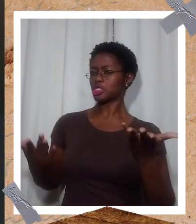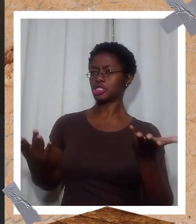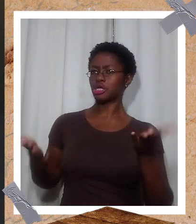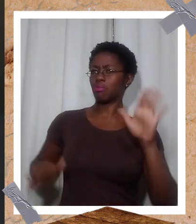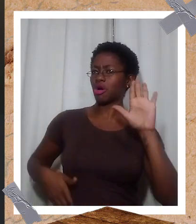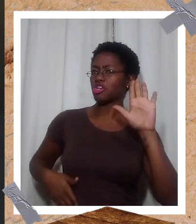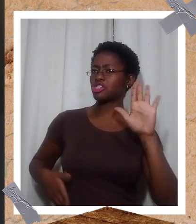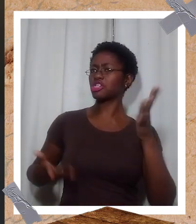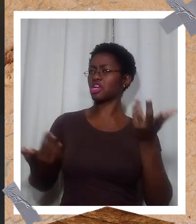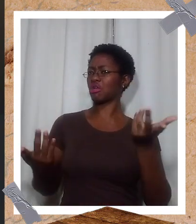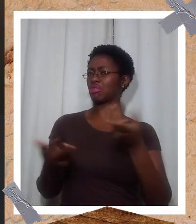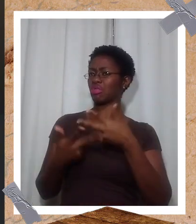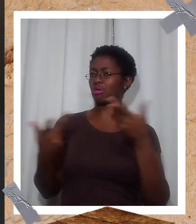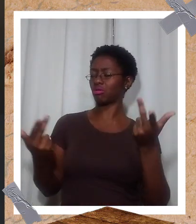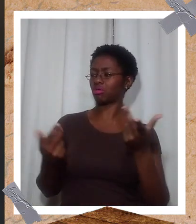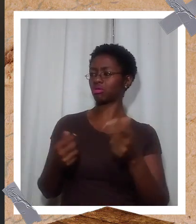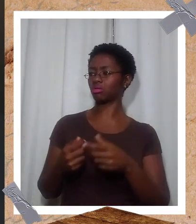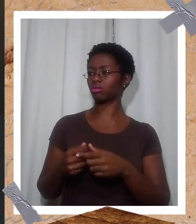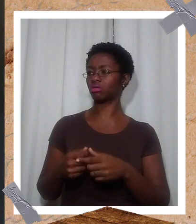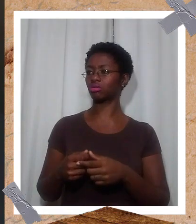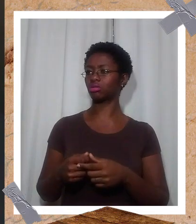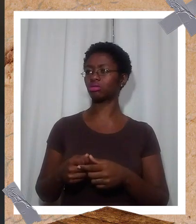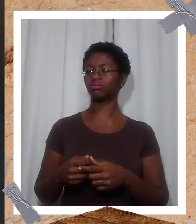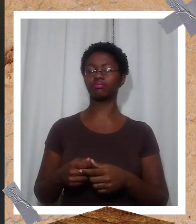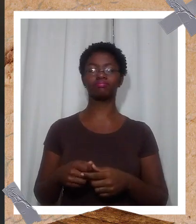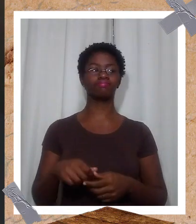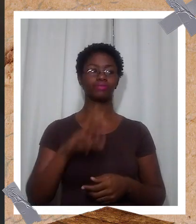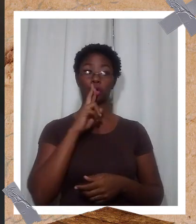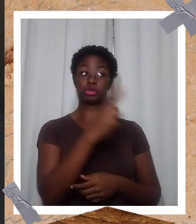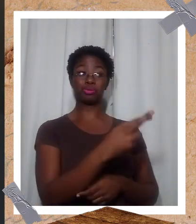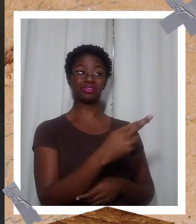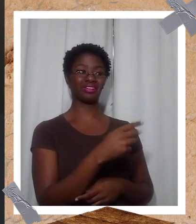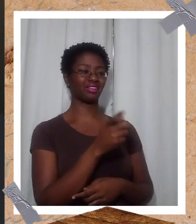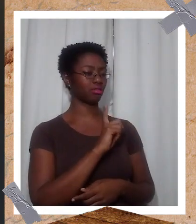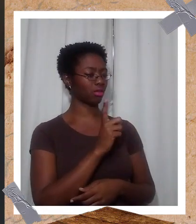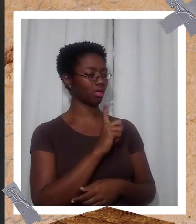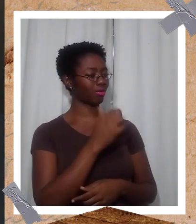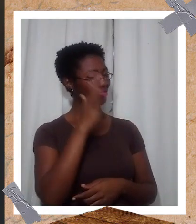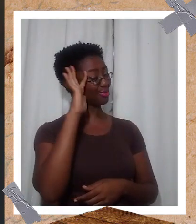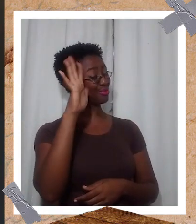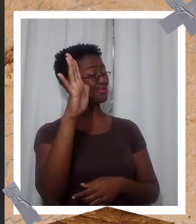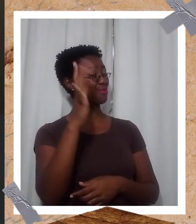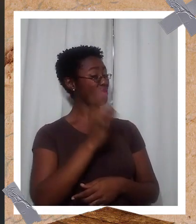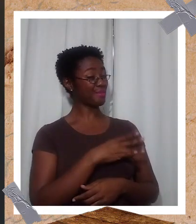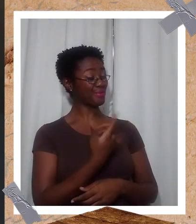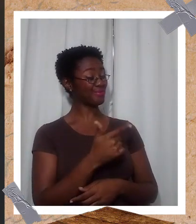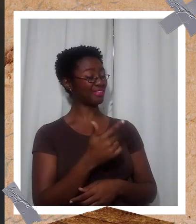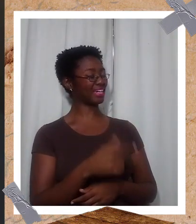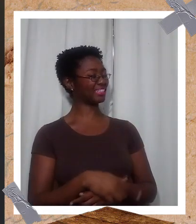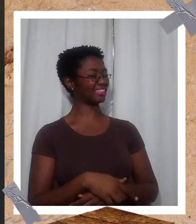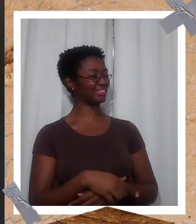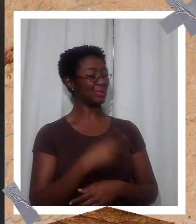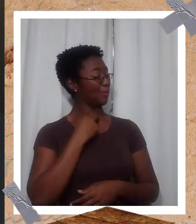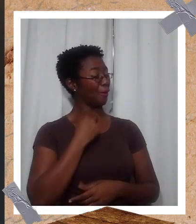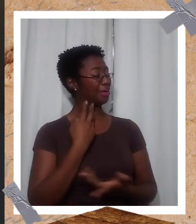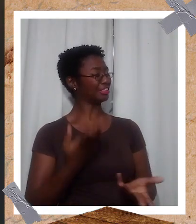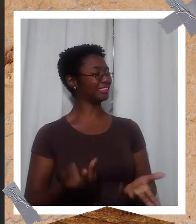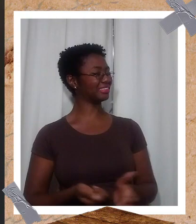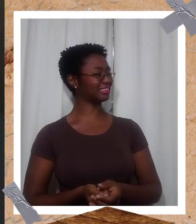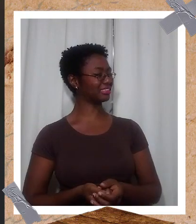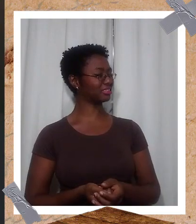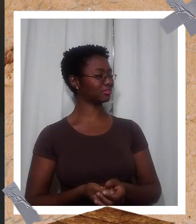falava para as pessoas: quem tem sonhos não pode ter medo, né? Quem tem sonhos não pode ter medo. Porque imagina se